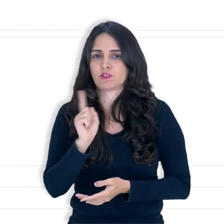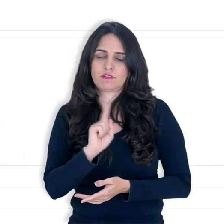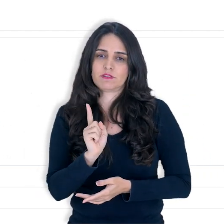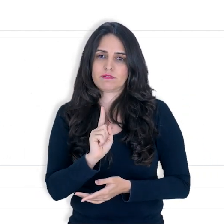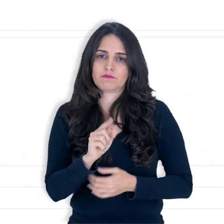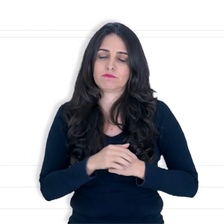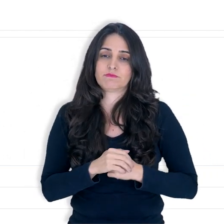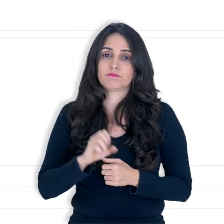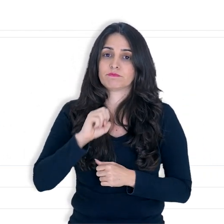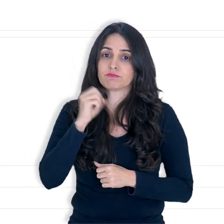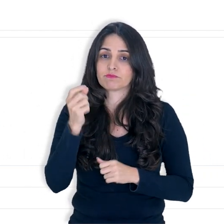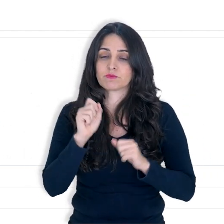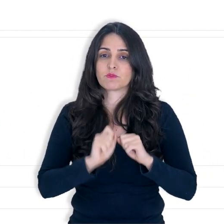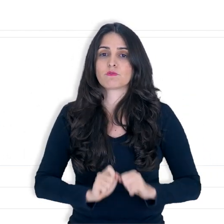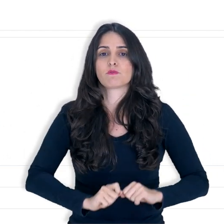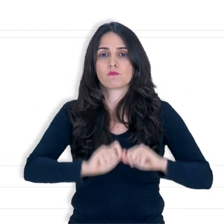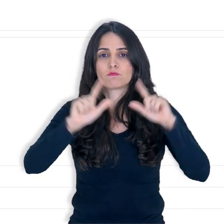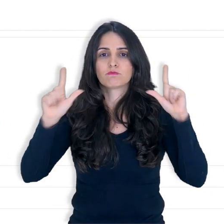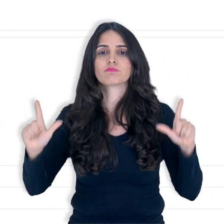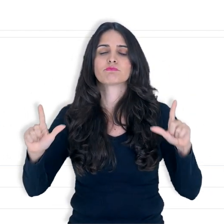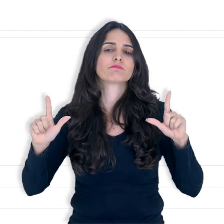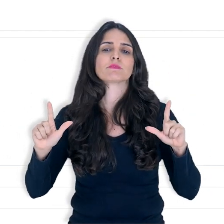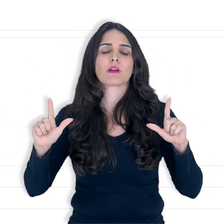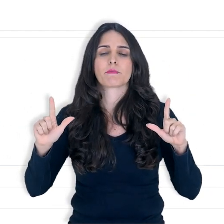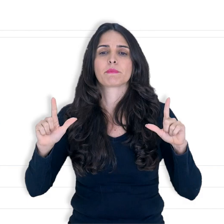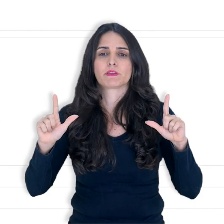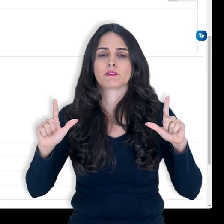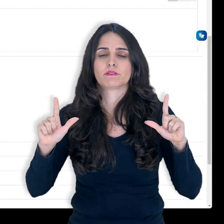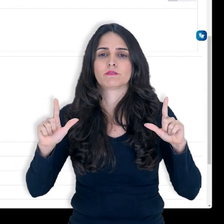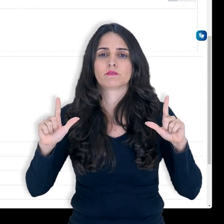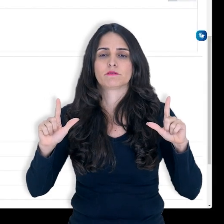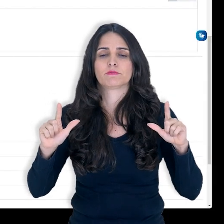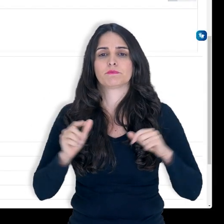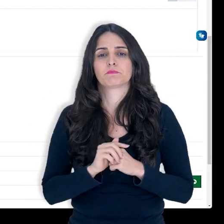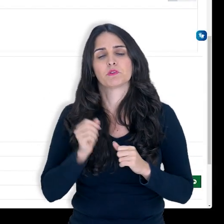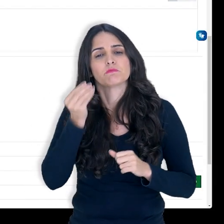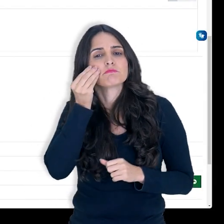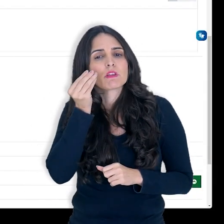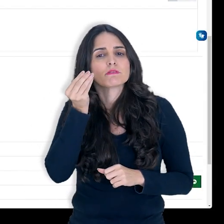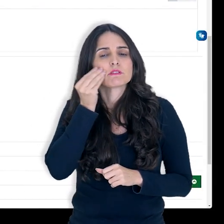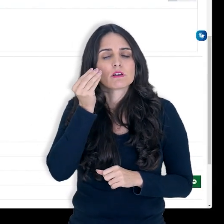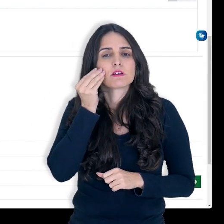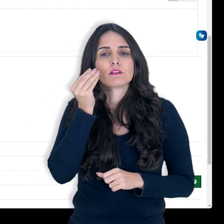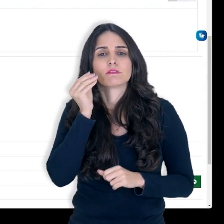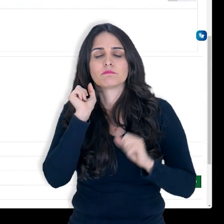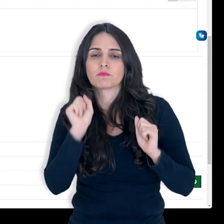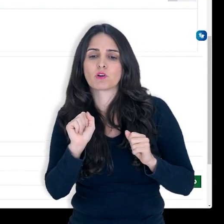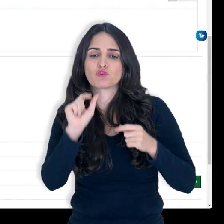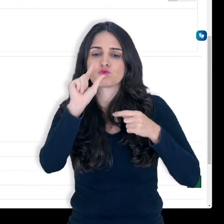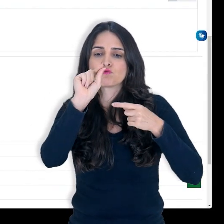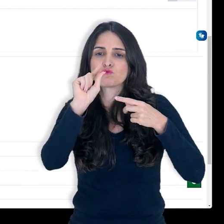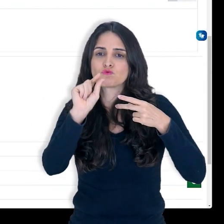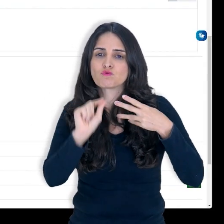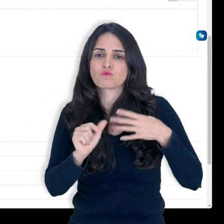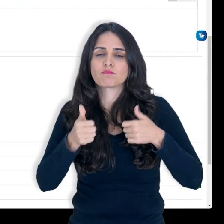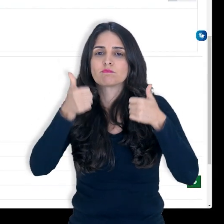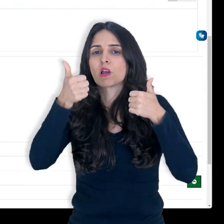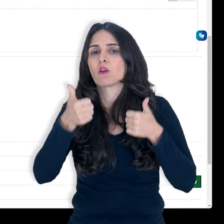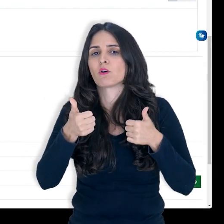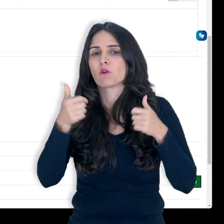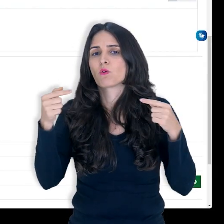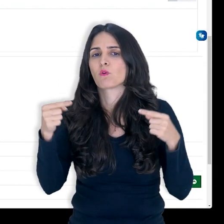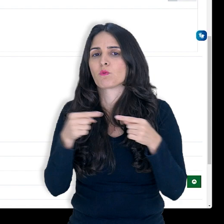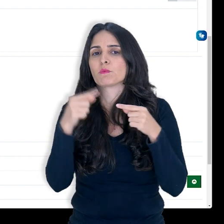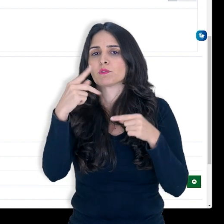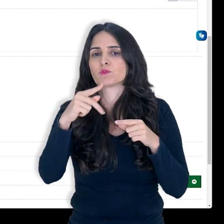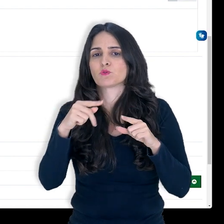abrir ou Abrir em uma janela pop você pode testar essas opções e verificar qual é mais adequada para